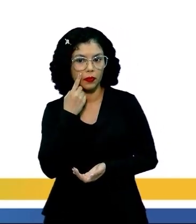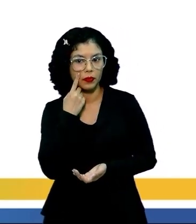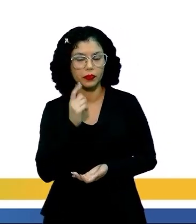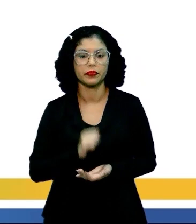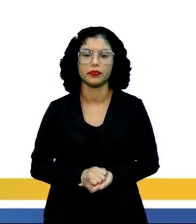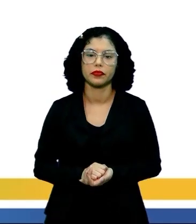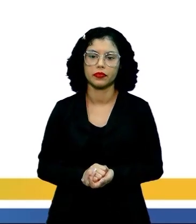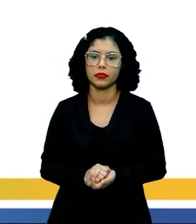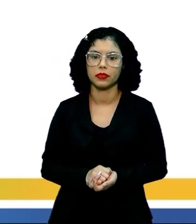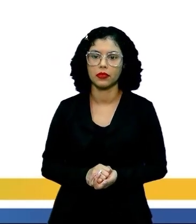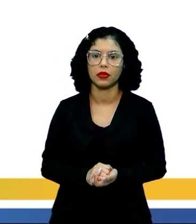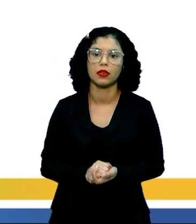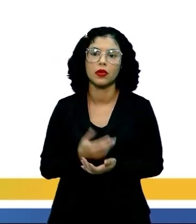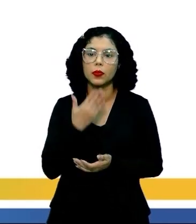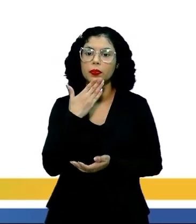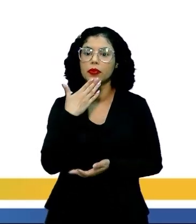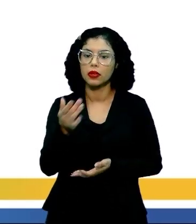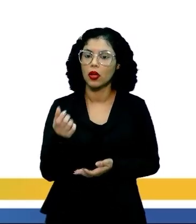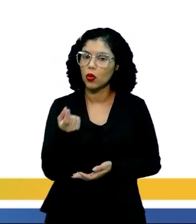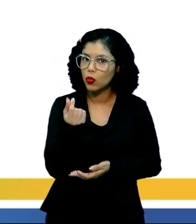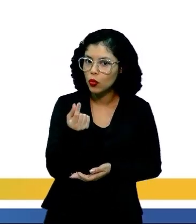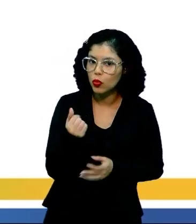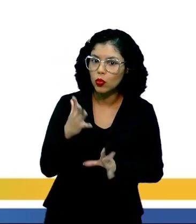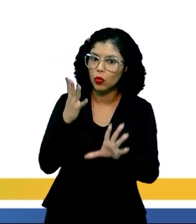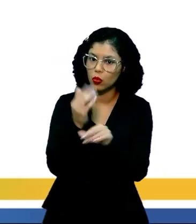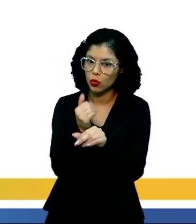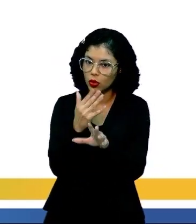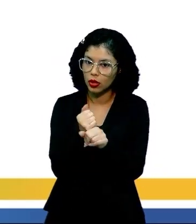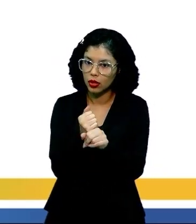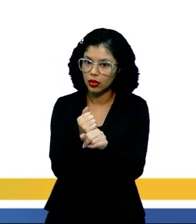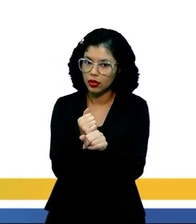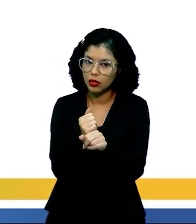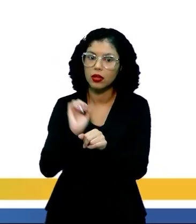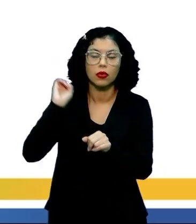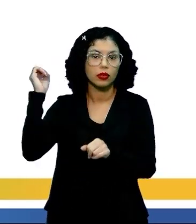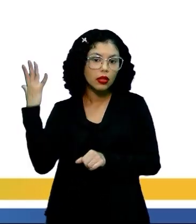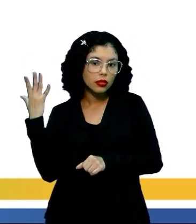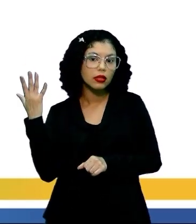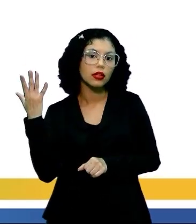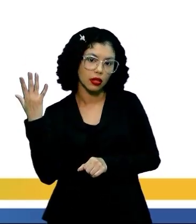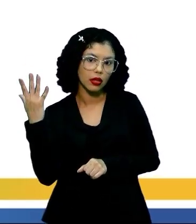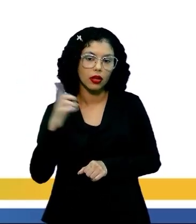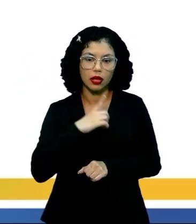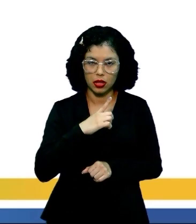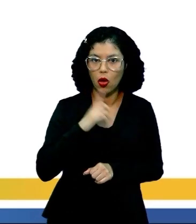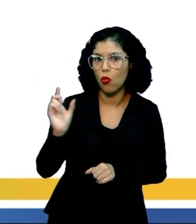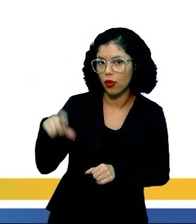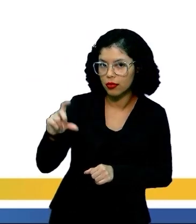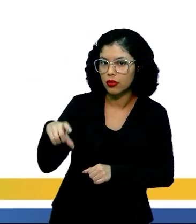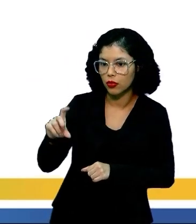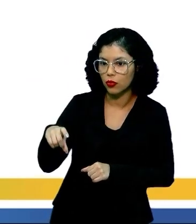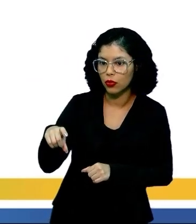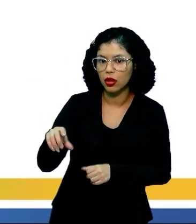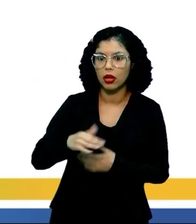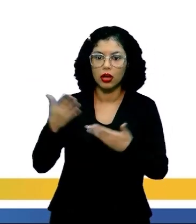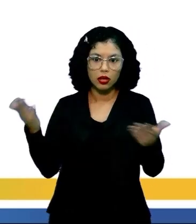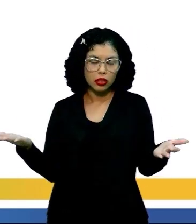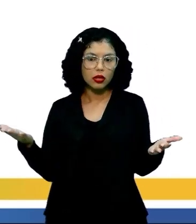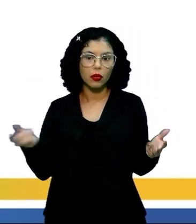ó. Aqui está pedindo a economia adicional caso ele obtivesse o cartão.